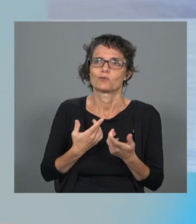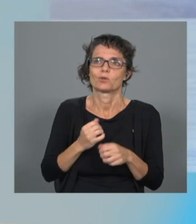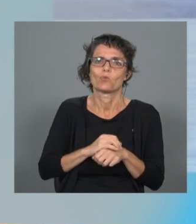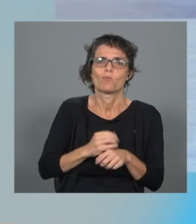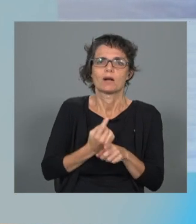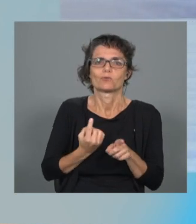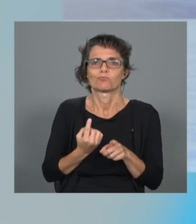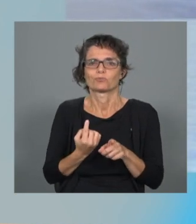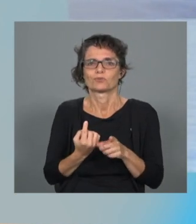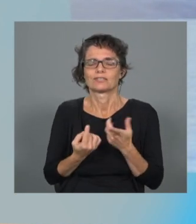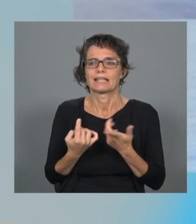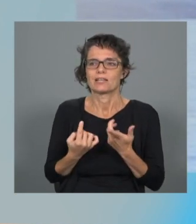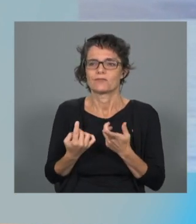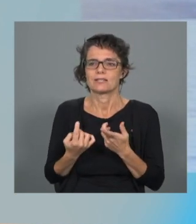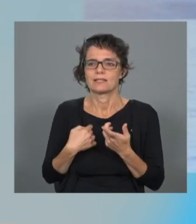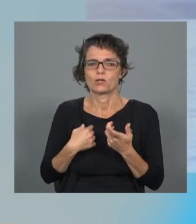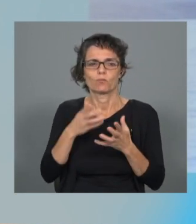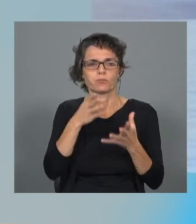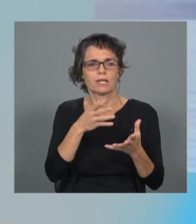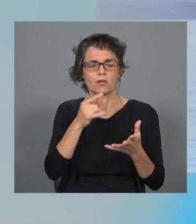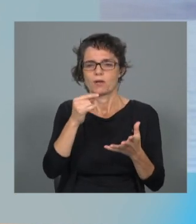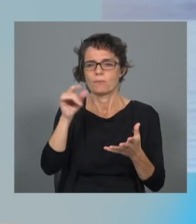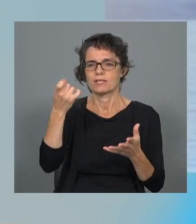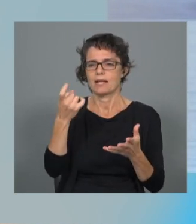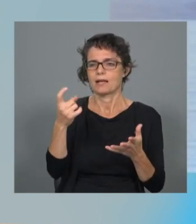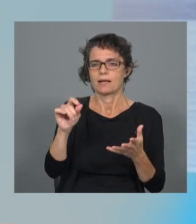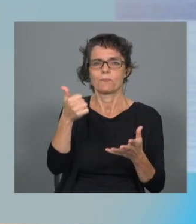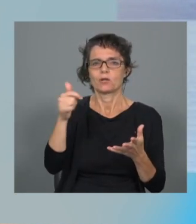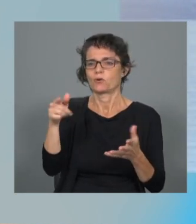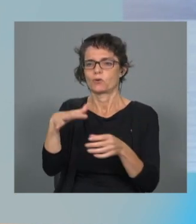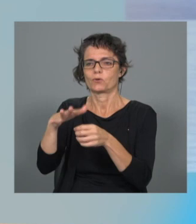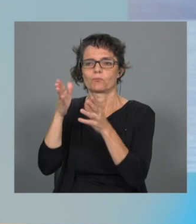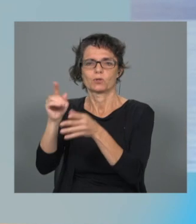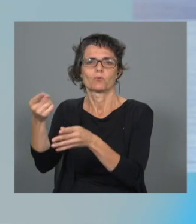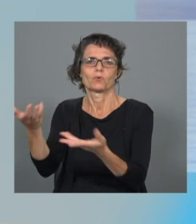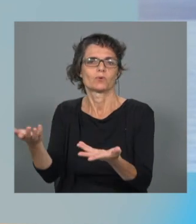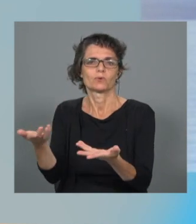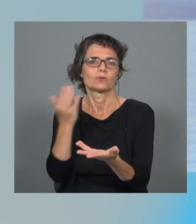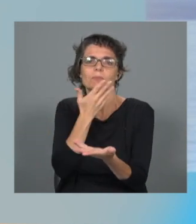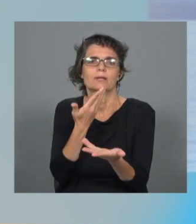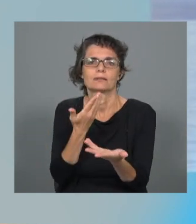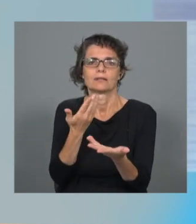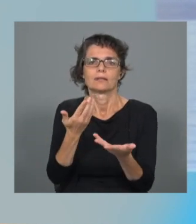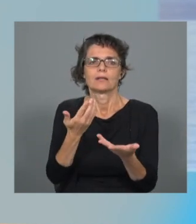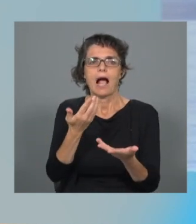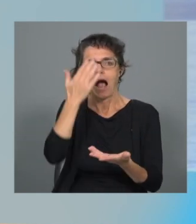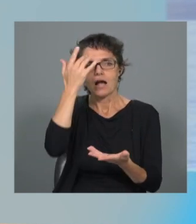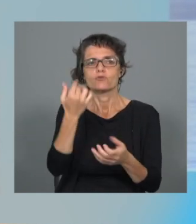onde é que faço mais falta para estar junto das ovelhas que são necessárias. É um trabalho exigente e creio que este